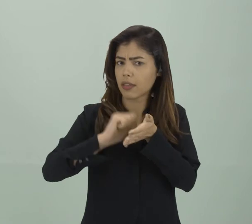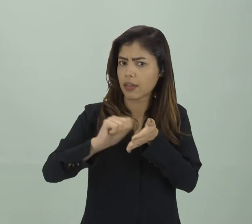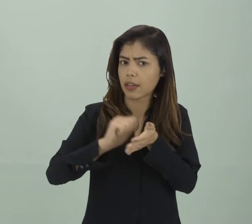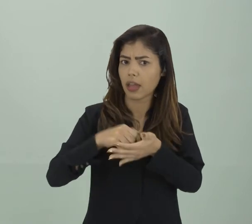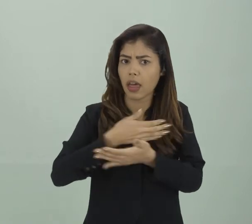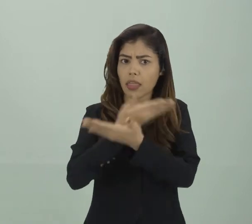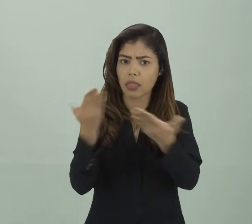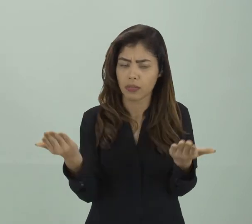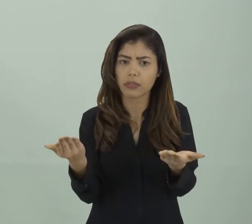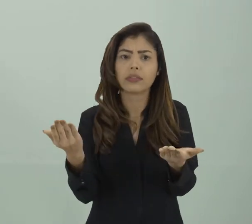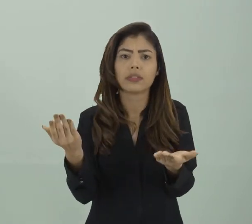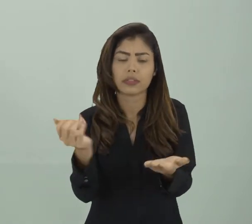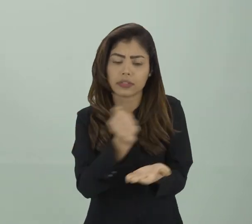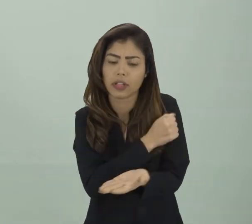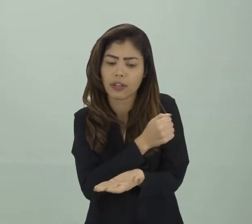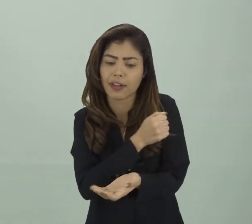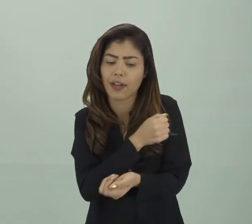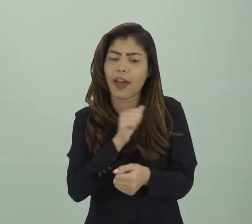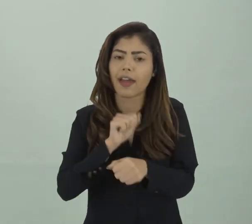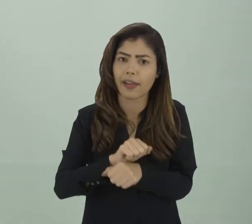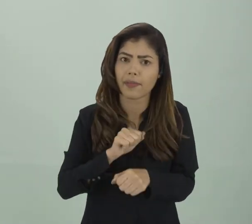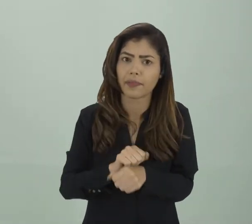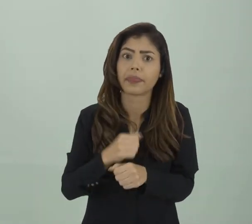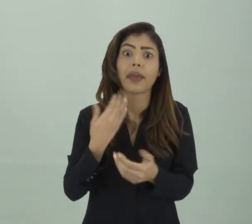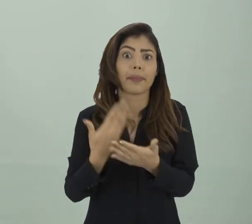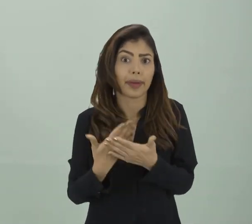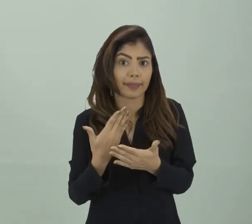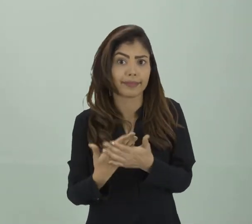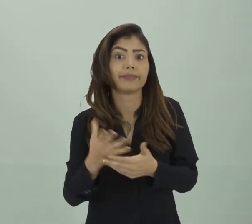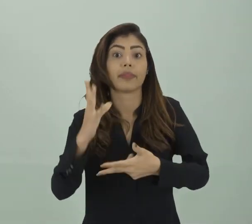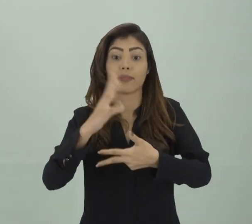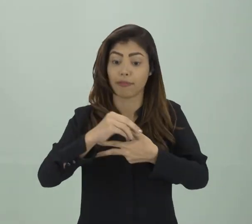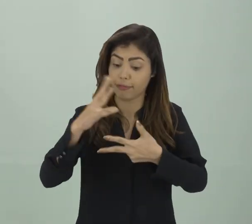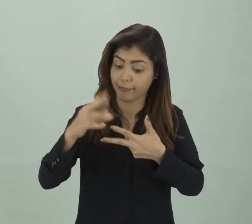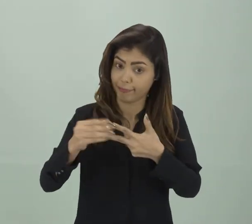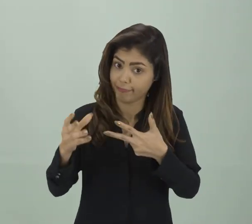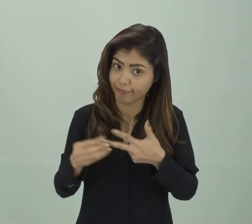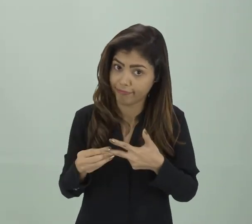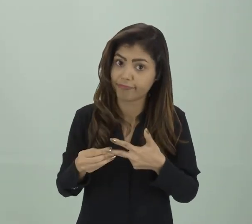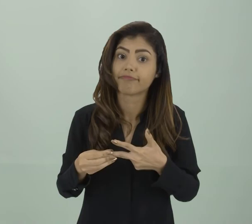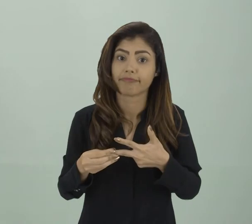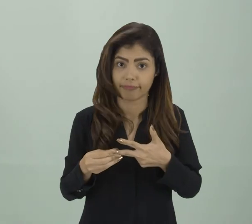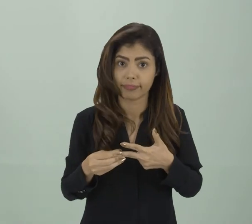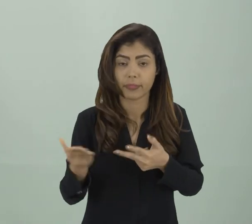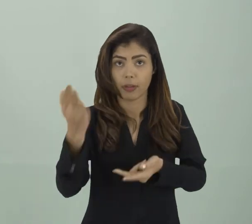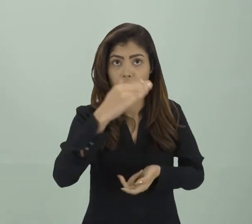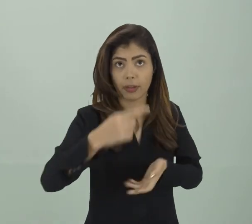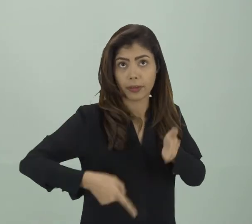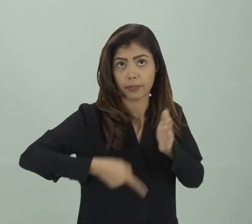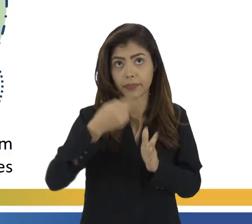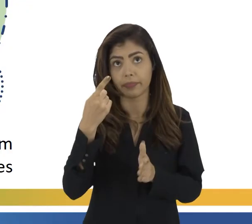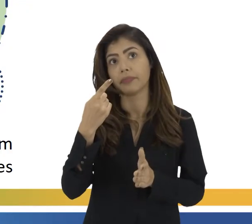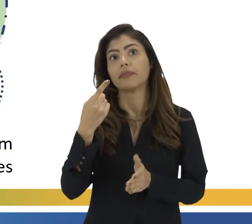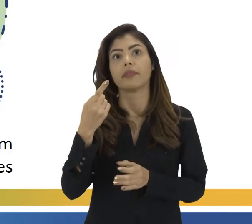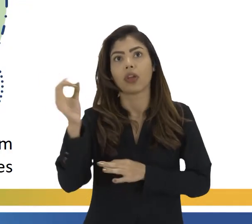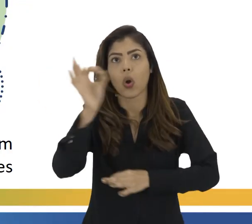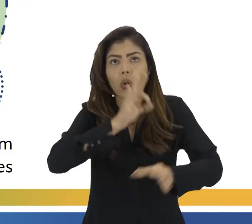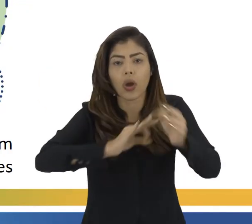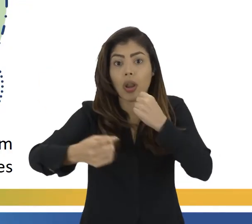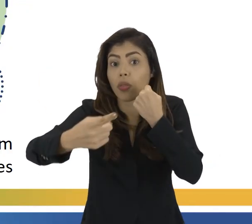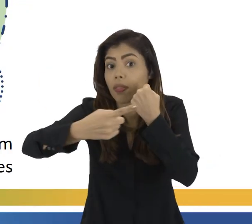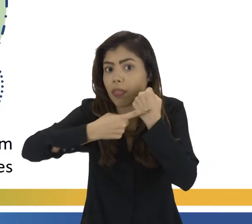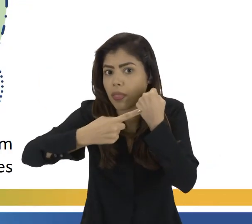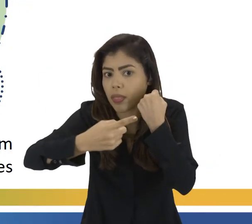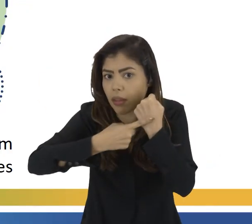a todos os alunos, né, que vão se preparar, que estão se preparando para o Enem, certo? Vamos lá. Primeiro de tudo, organize